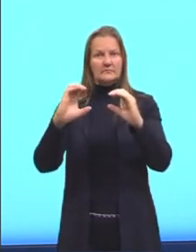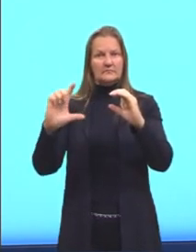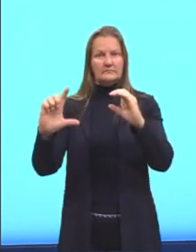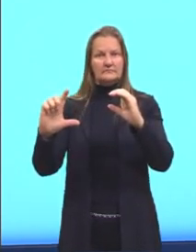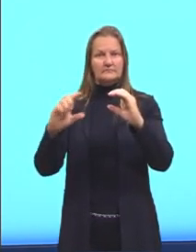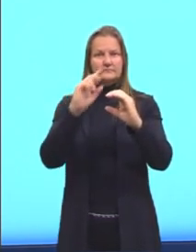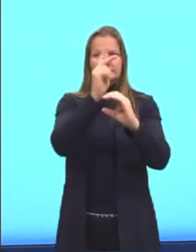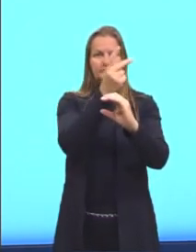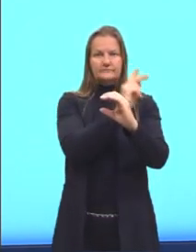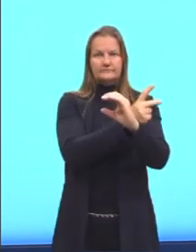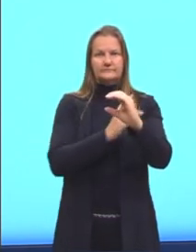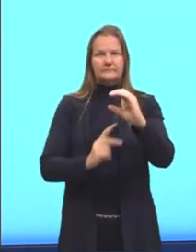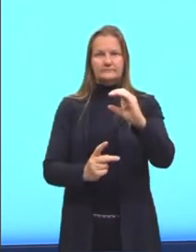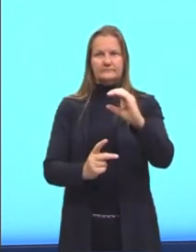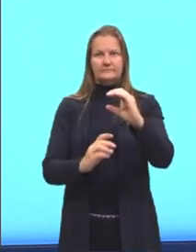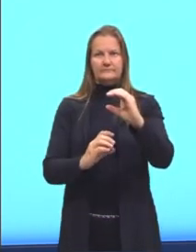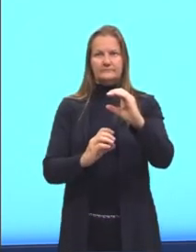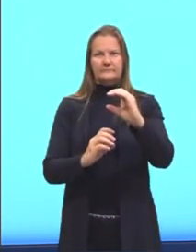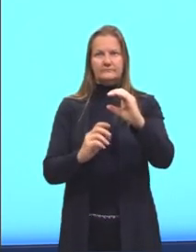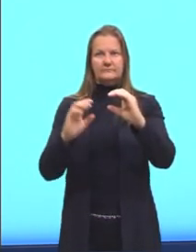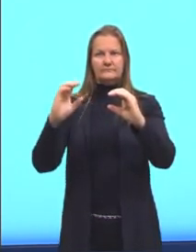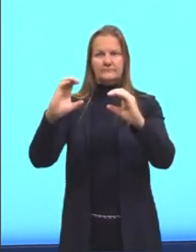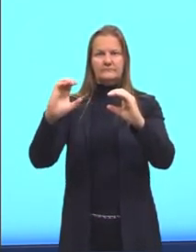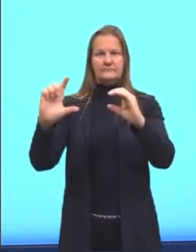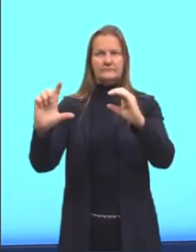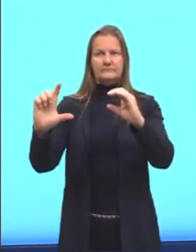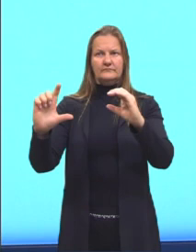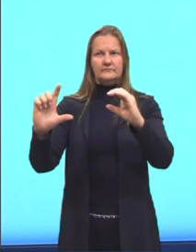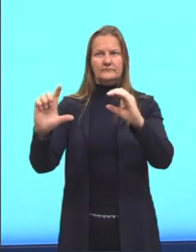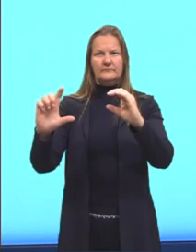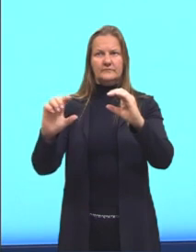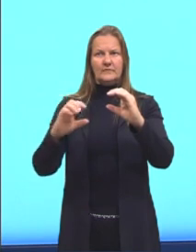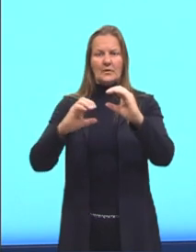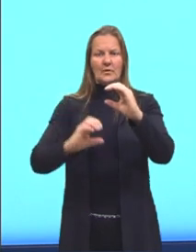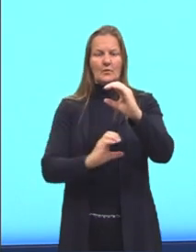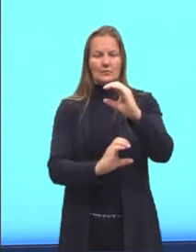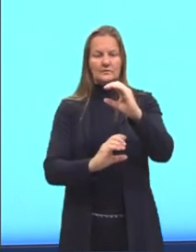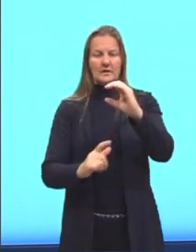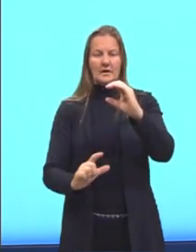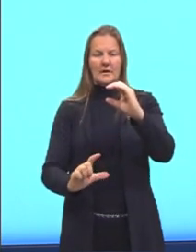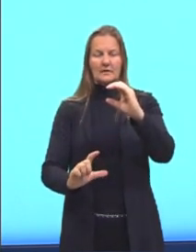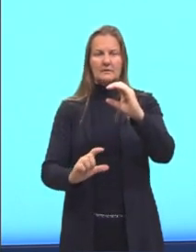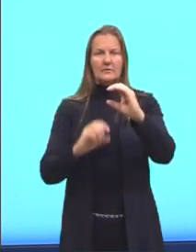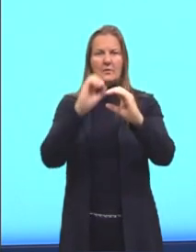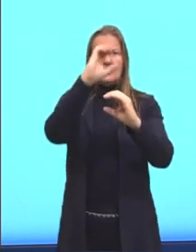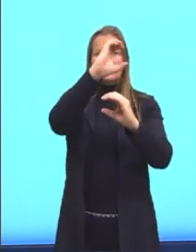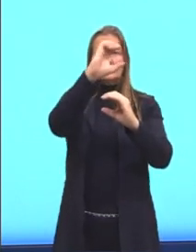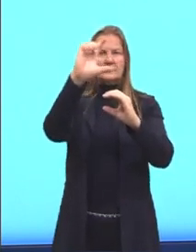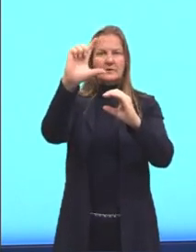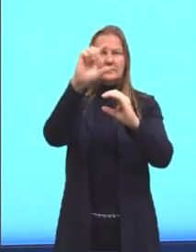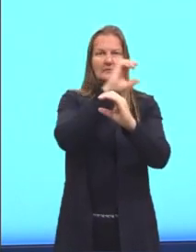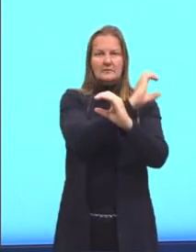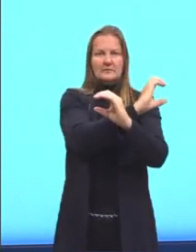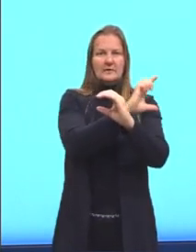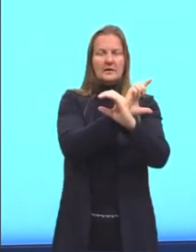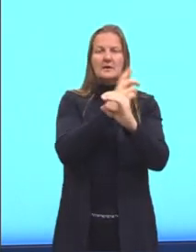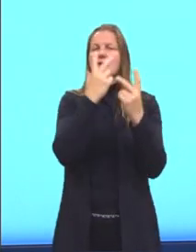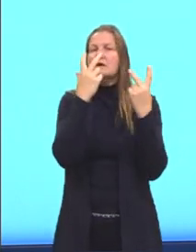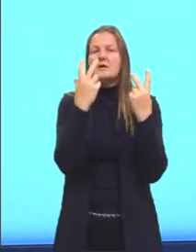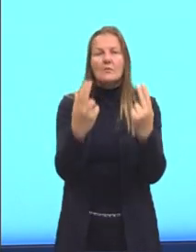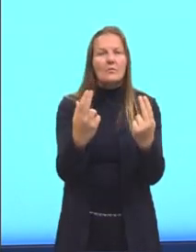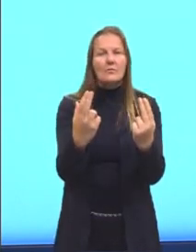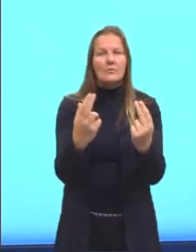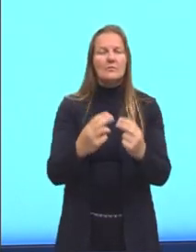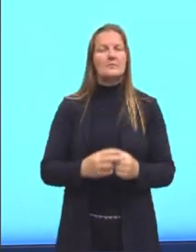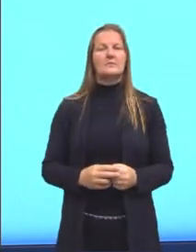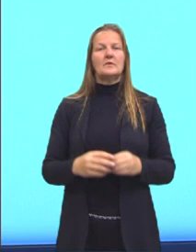carbono em si cloro se tiver deixe lado de embaixo ou em cima ou do outro lado é a mesma molécula